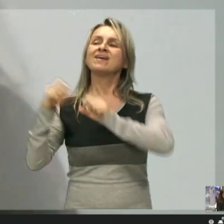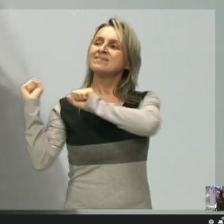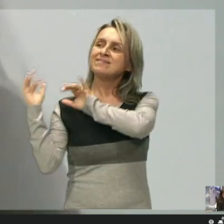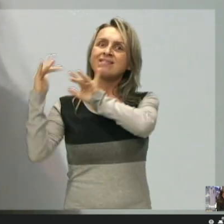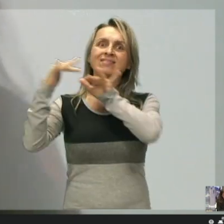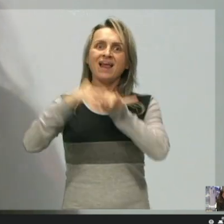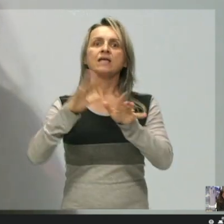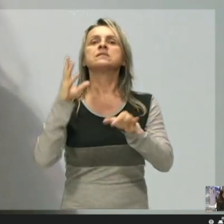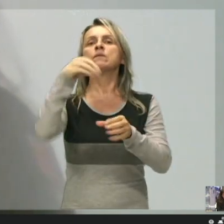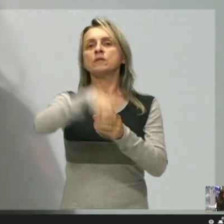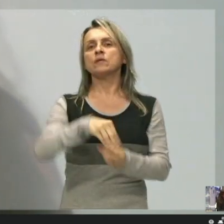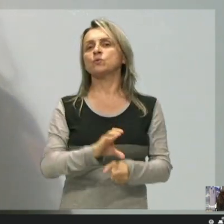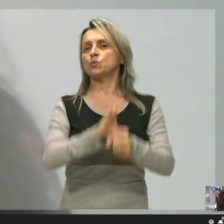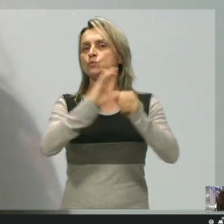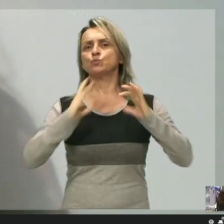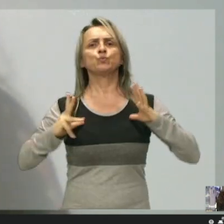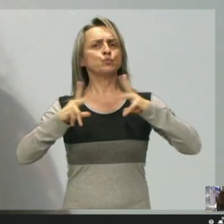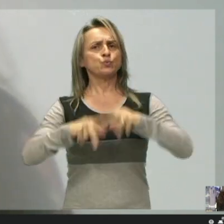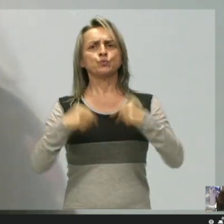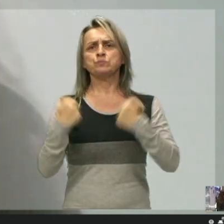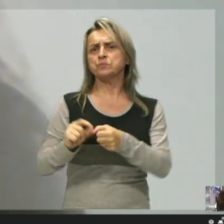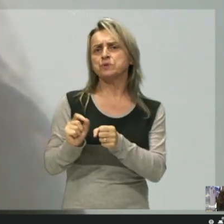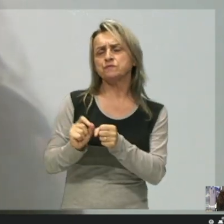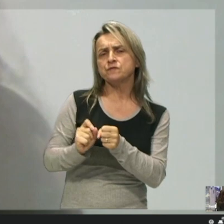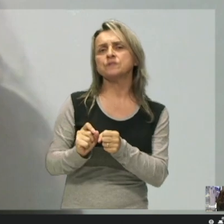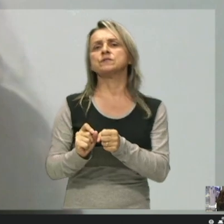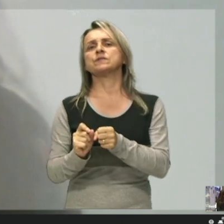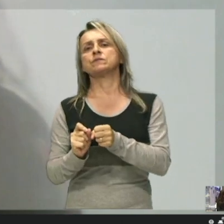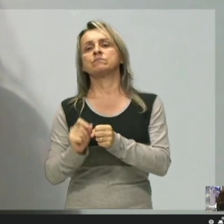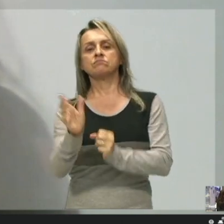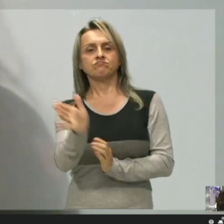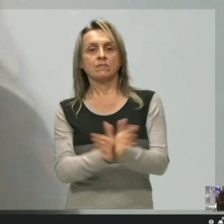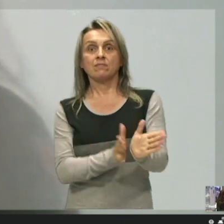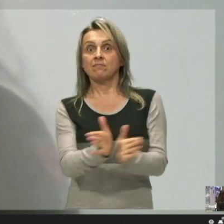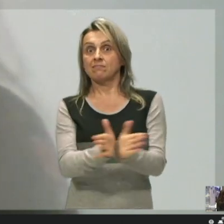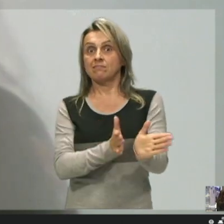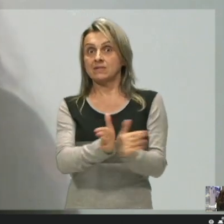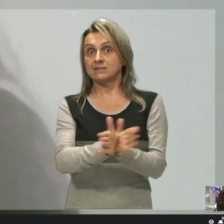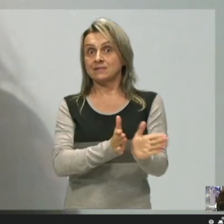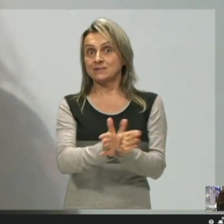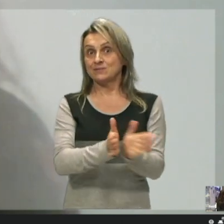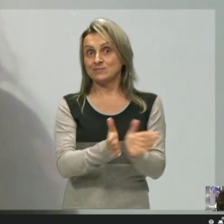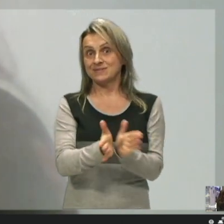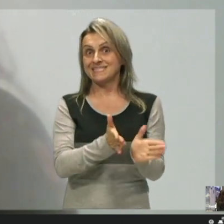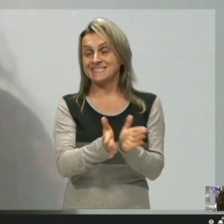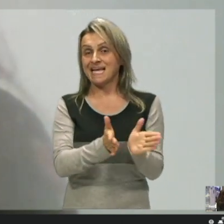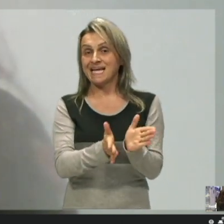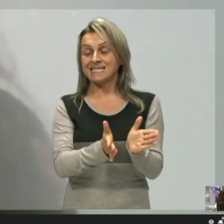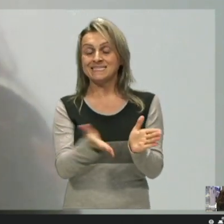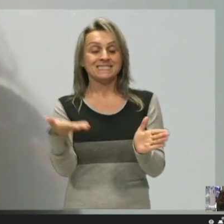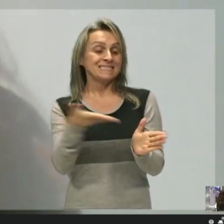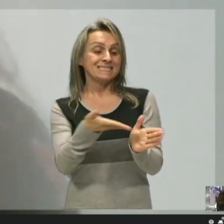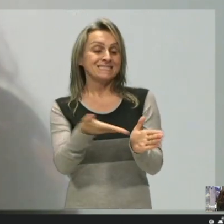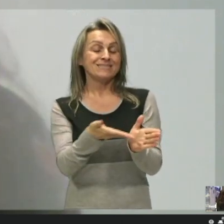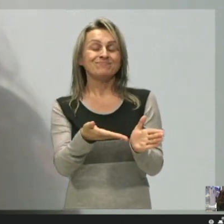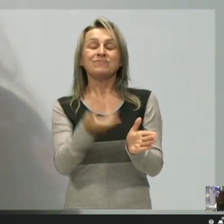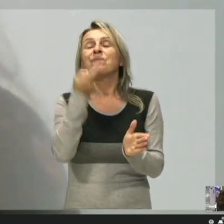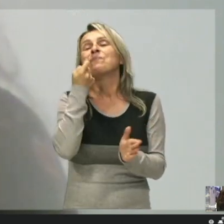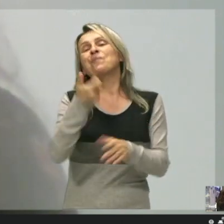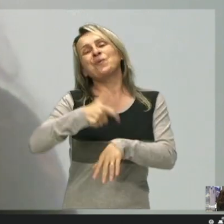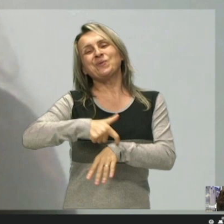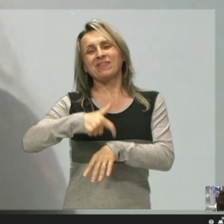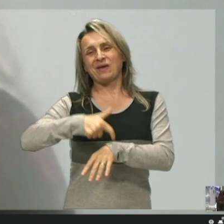os aspectos daquilo que precisa ser realizado. A acessibilidade, como a gente não lidou com ela por muito tempo, a